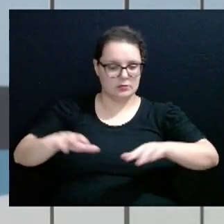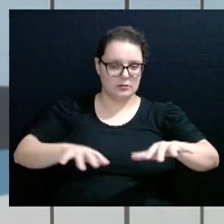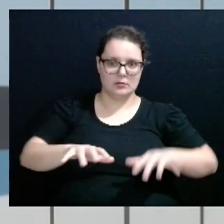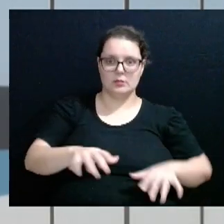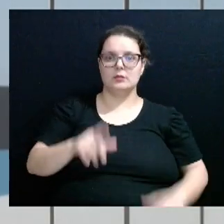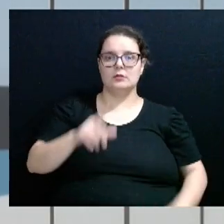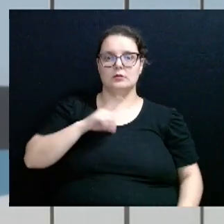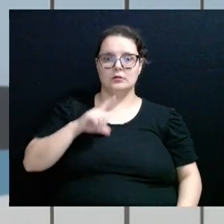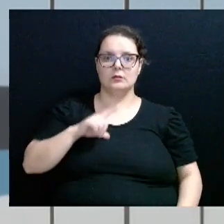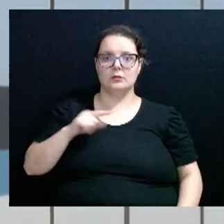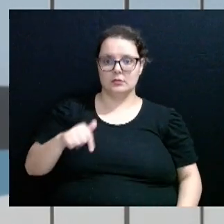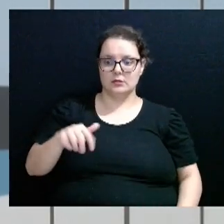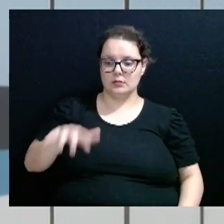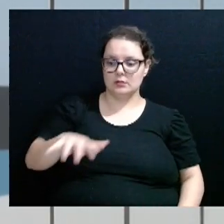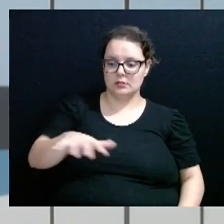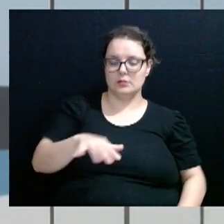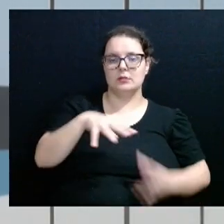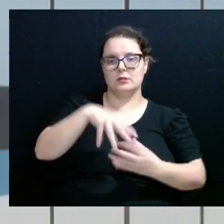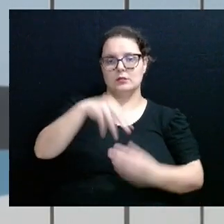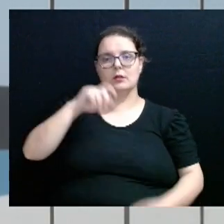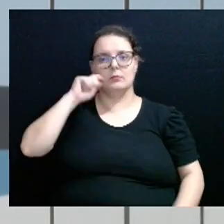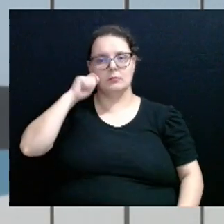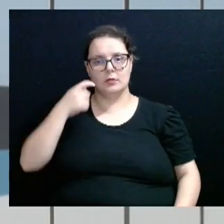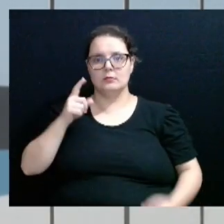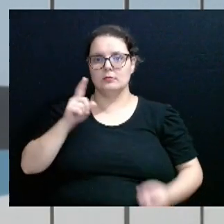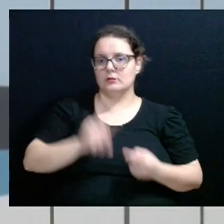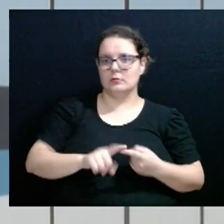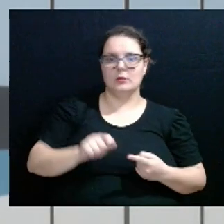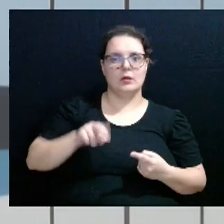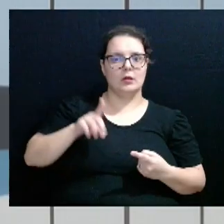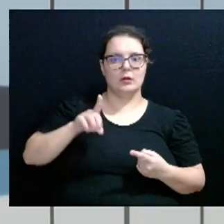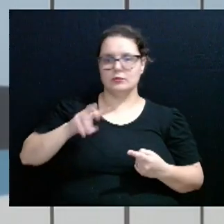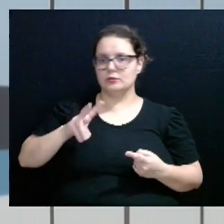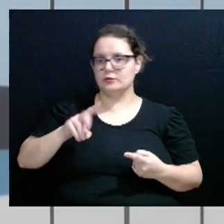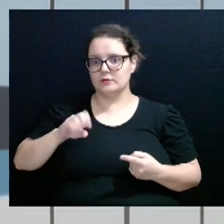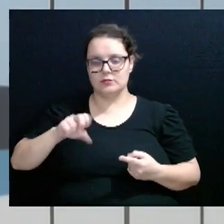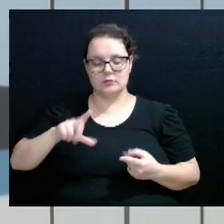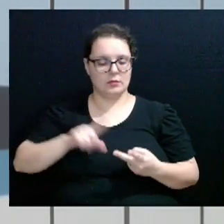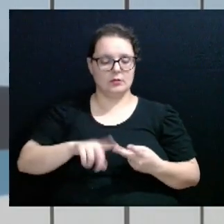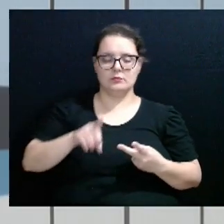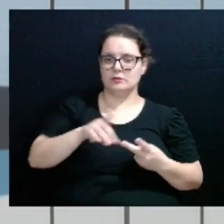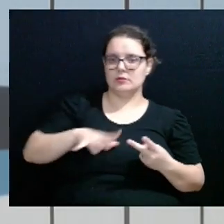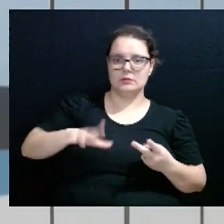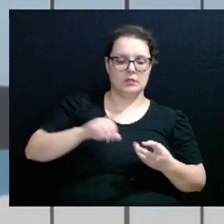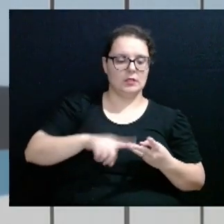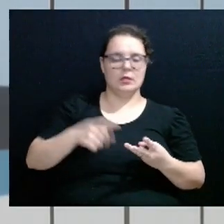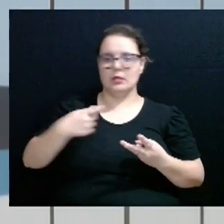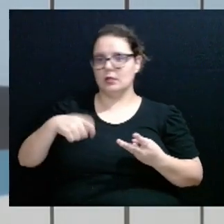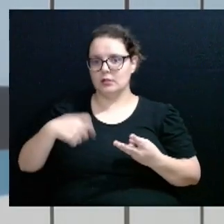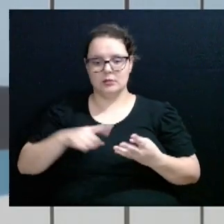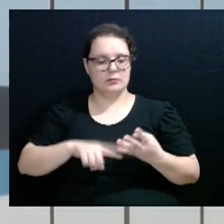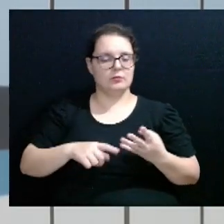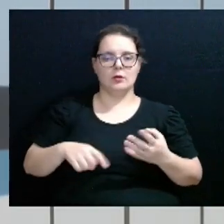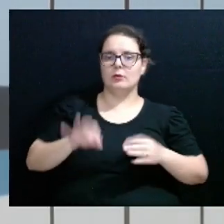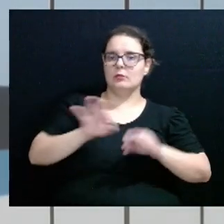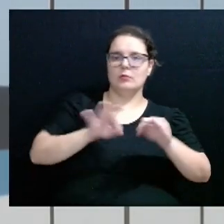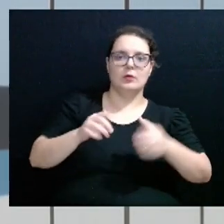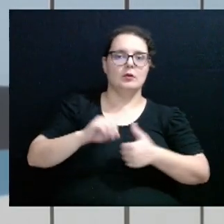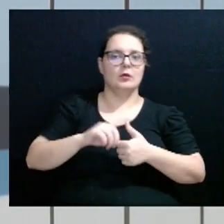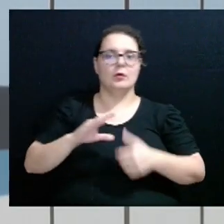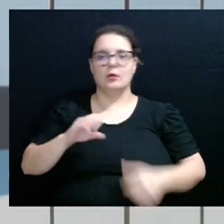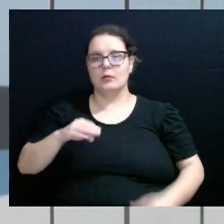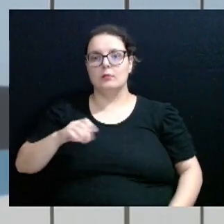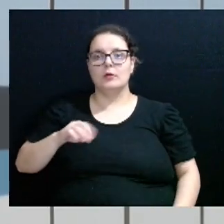dentro da Alma Preta, que vai de audiovisual, design, administrativo, projetos, comercial,